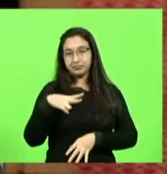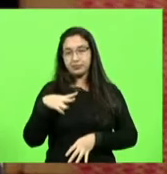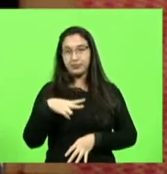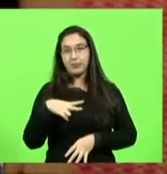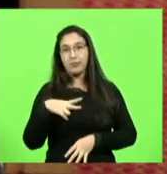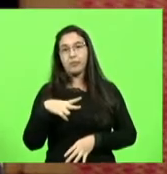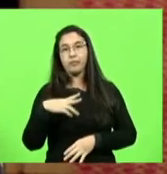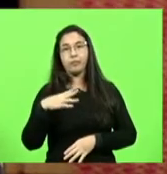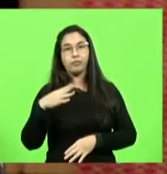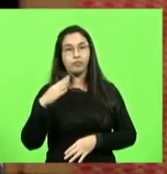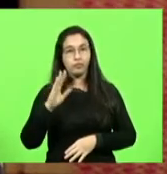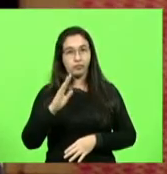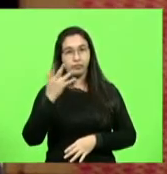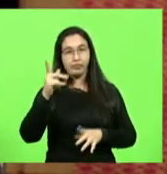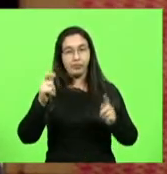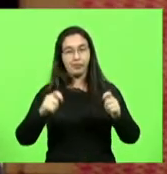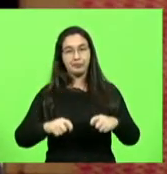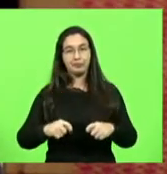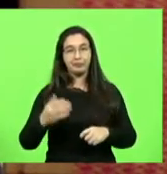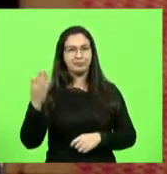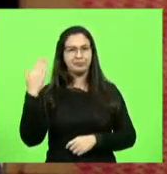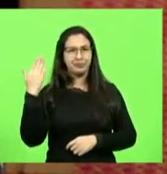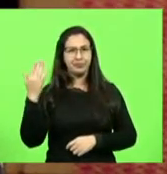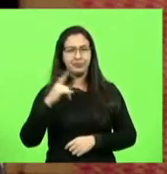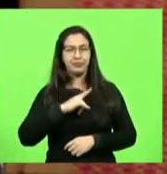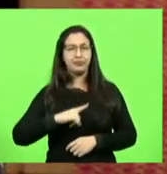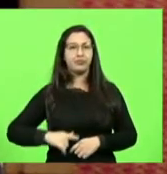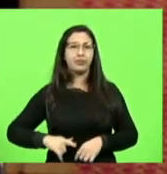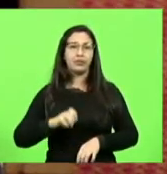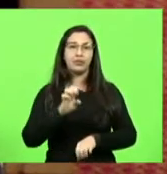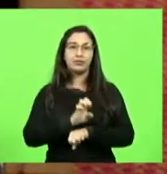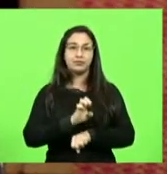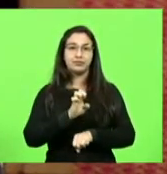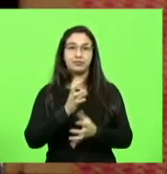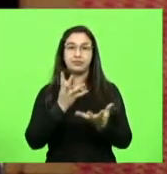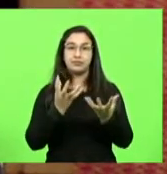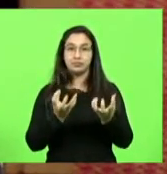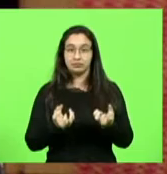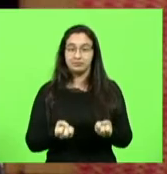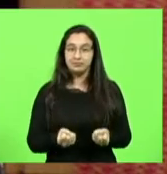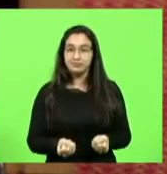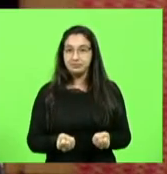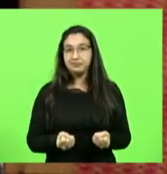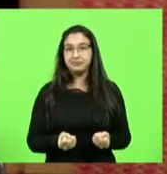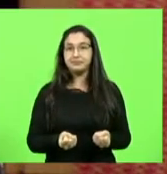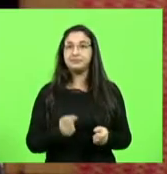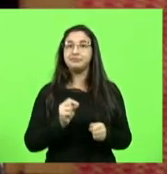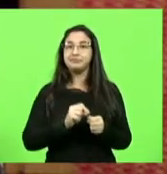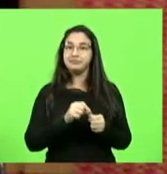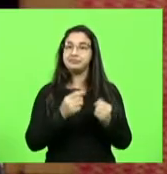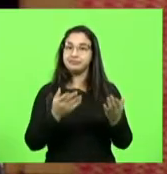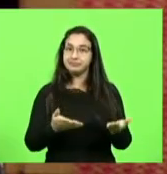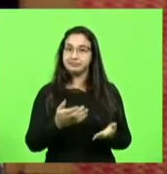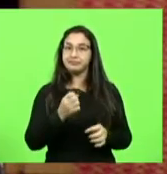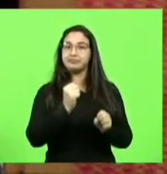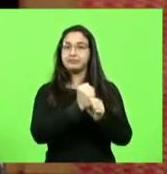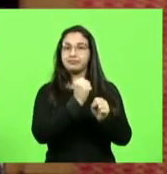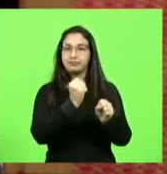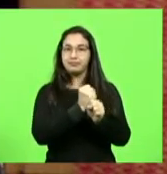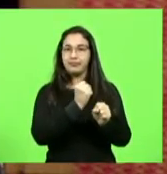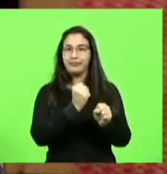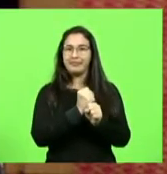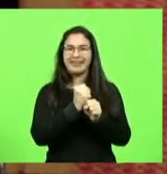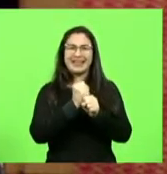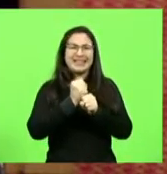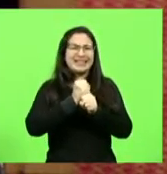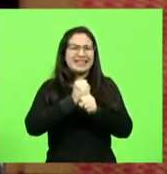vão acontecer. Na época, o governo do estado assumiu e fez aquela obra. Uma obra durou muitos